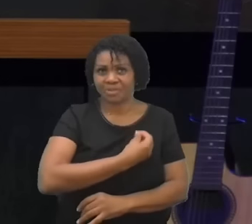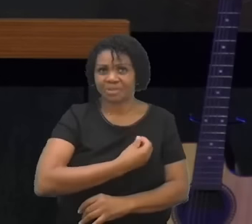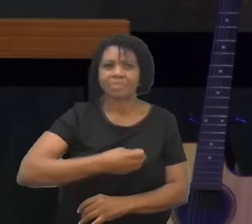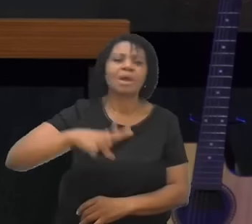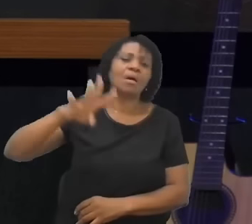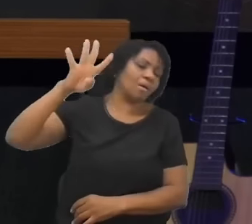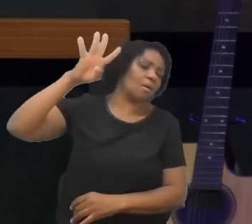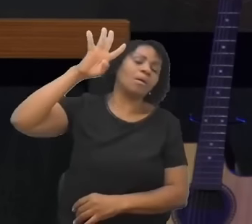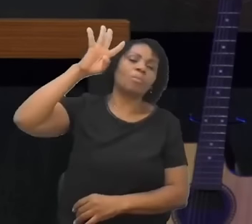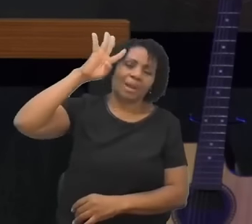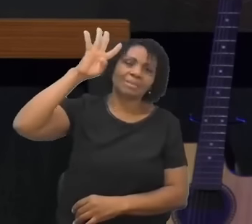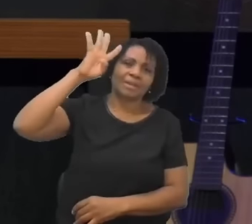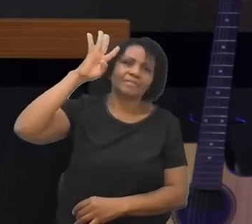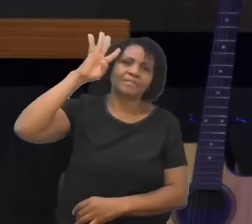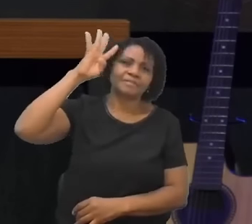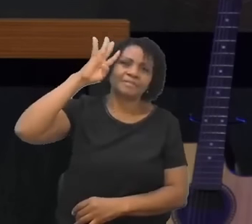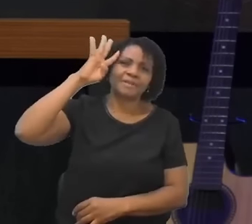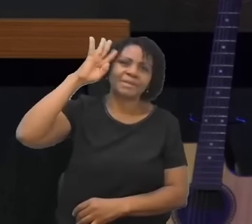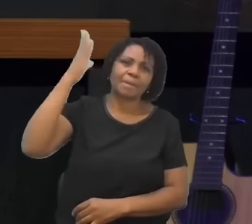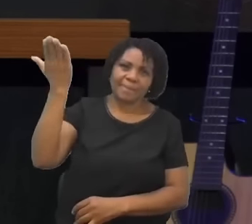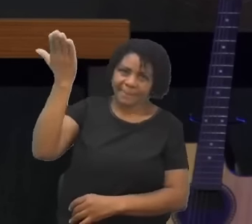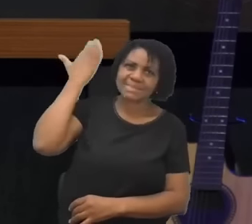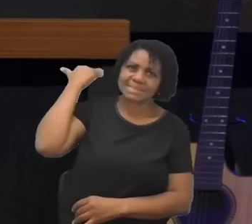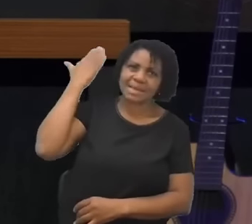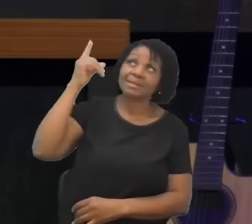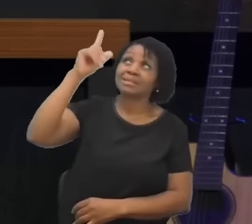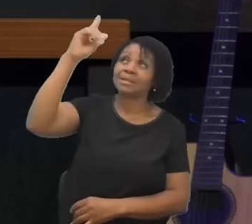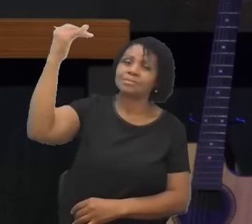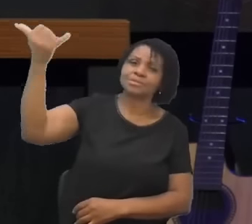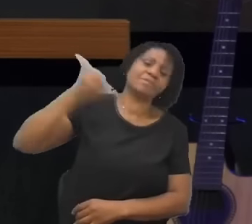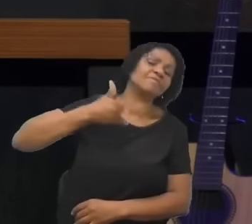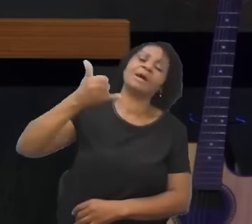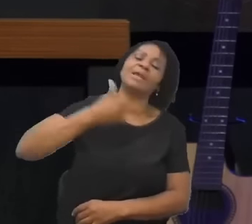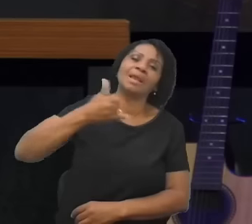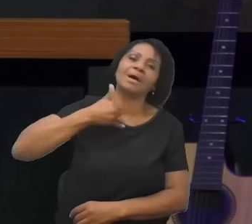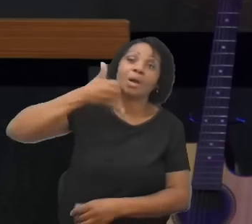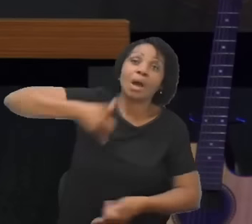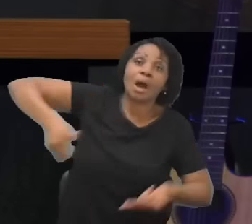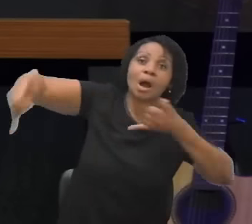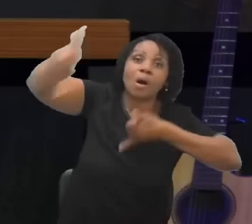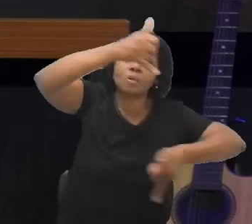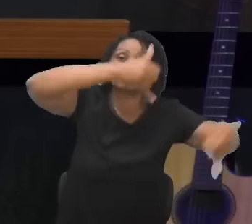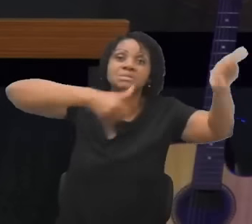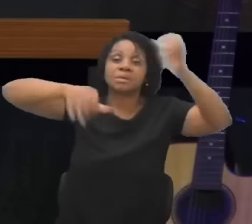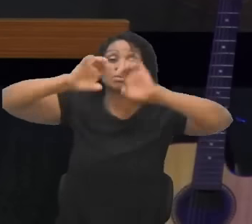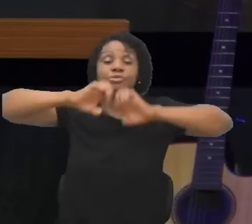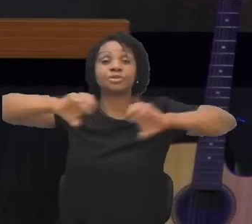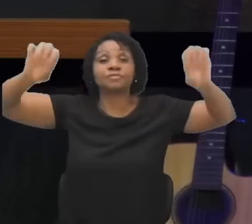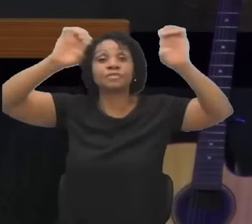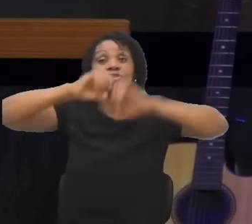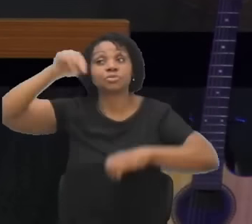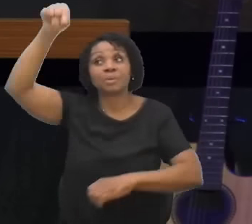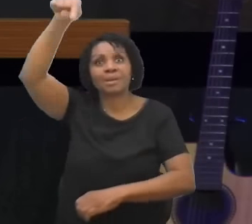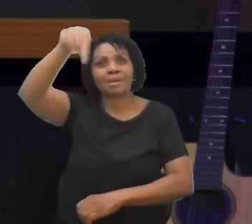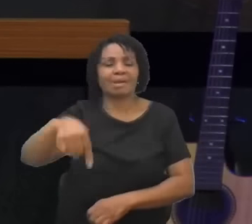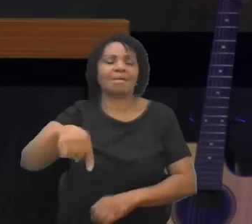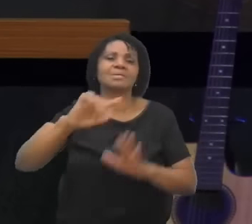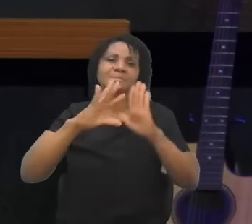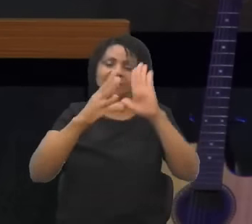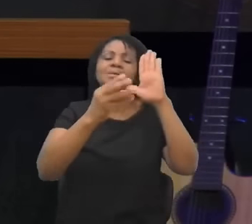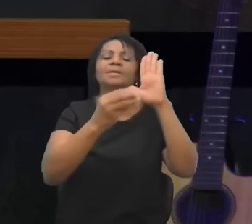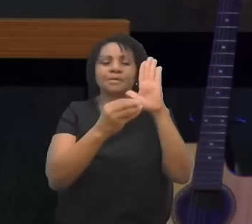sou evangelista, mas desde quarta-feira Deus tem falado que a unção de evangelismo está sobre essa igreja.